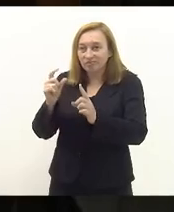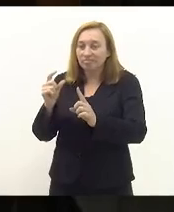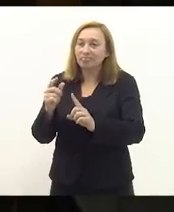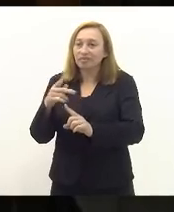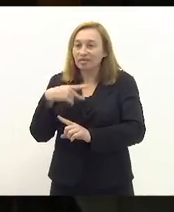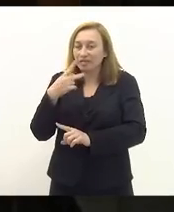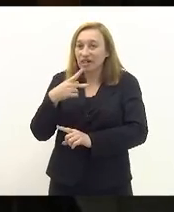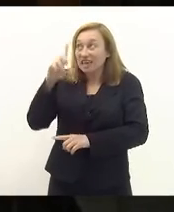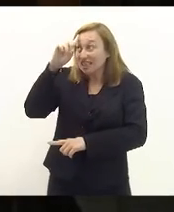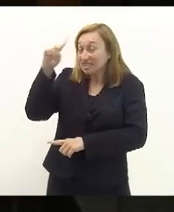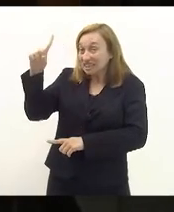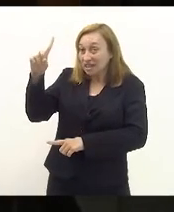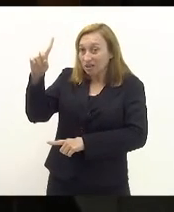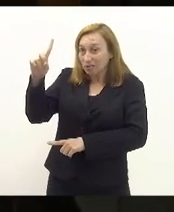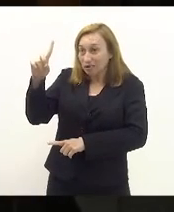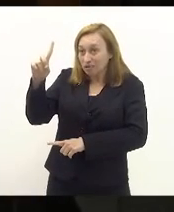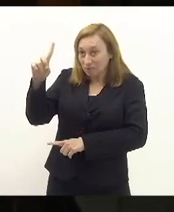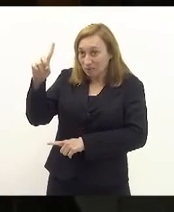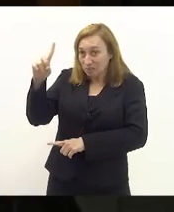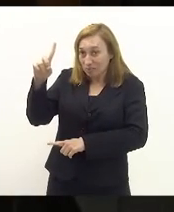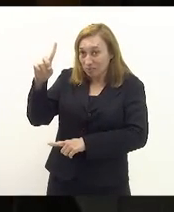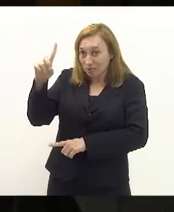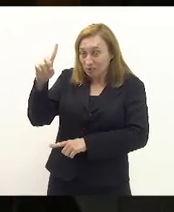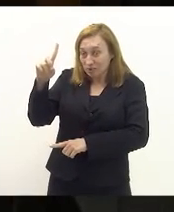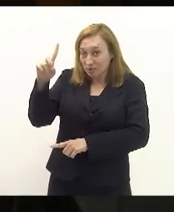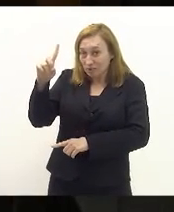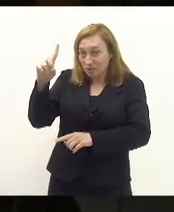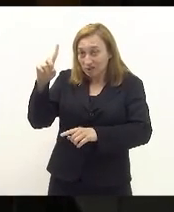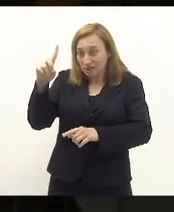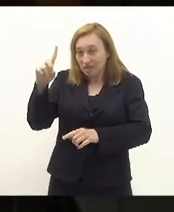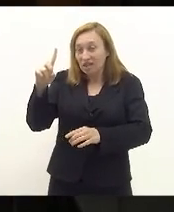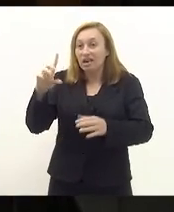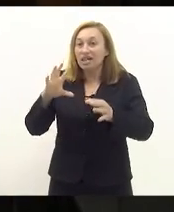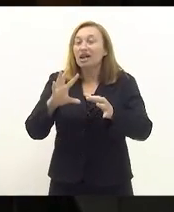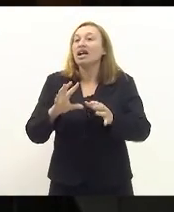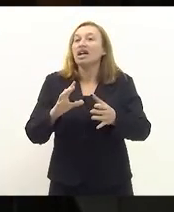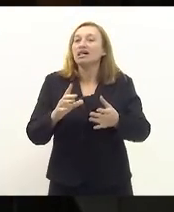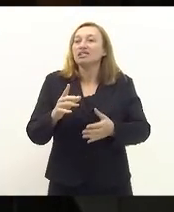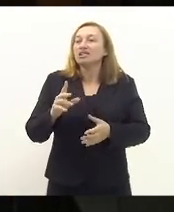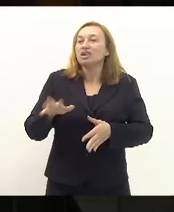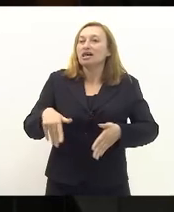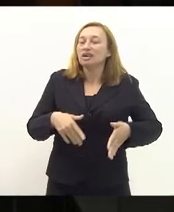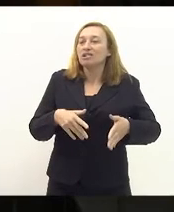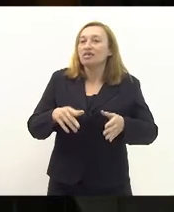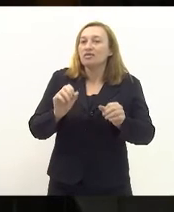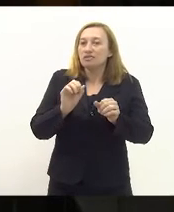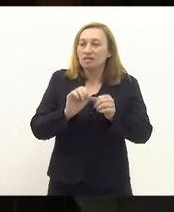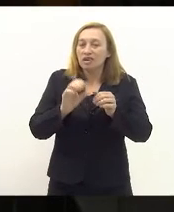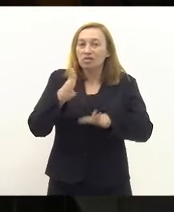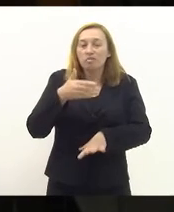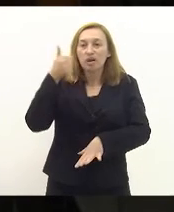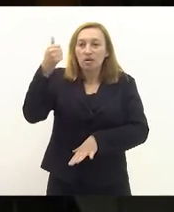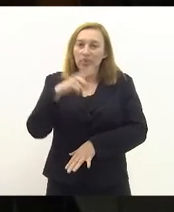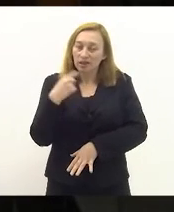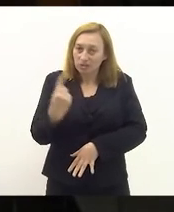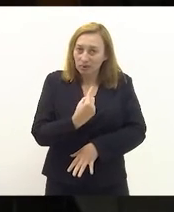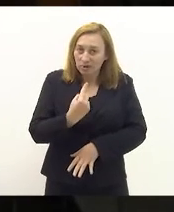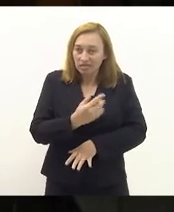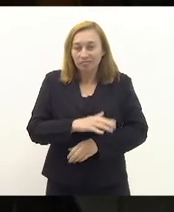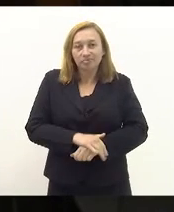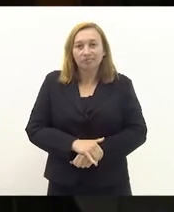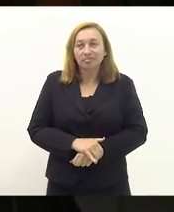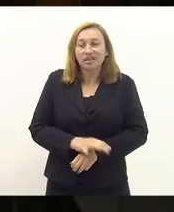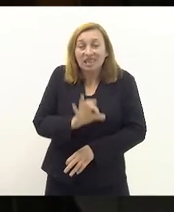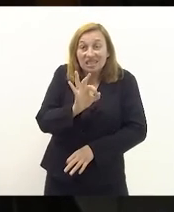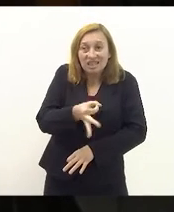não escreve certo por linhas tortas Deus escreve certo por linhas certas certa vez